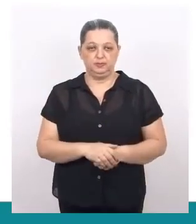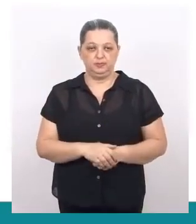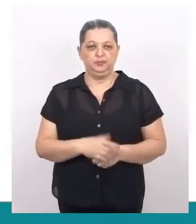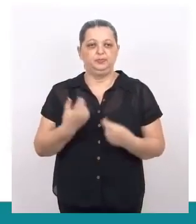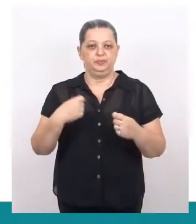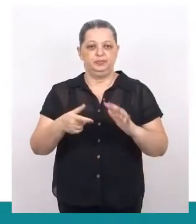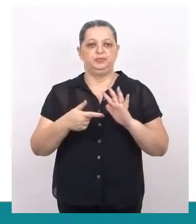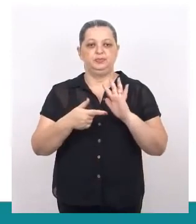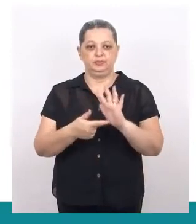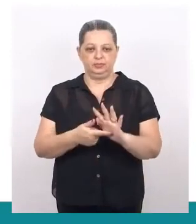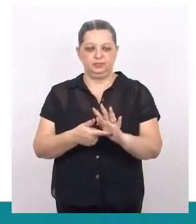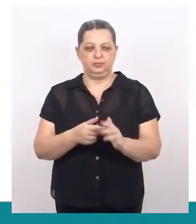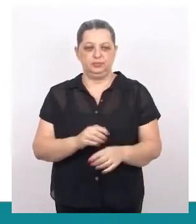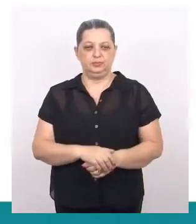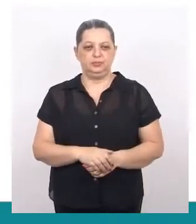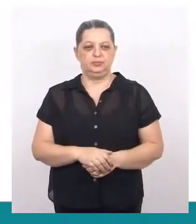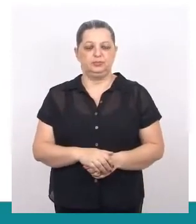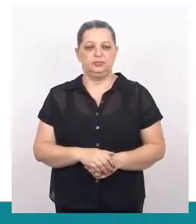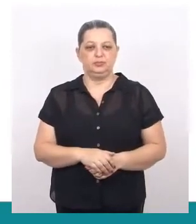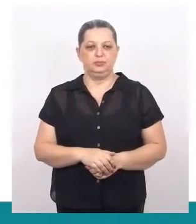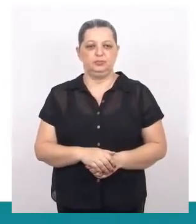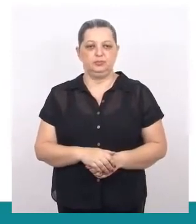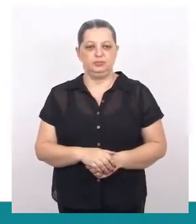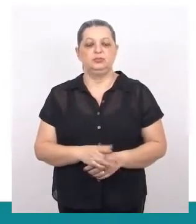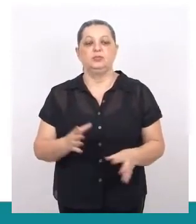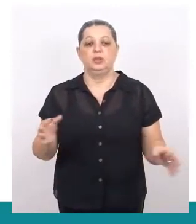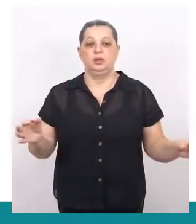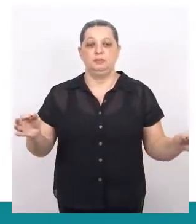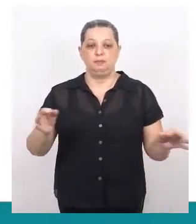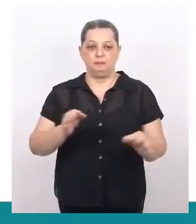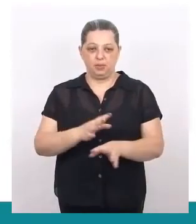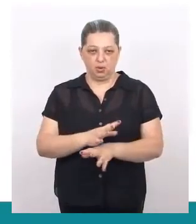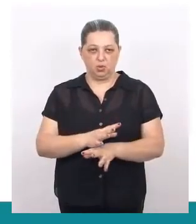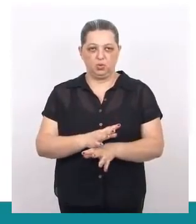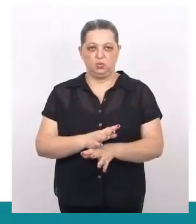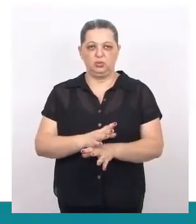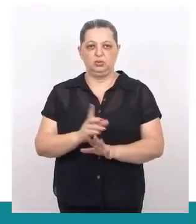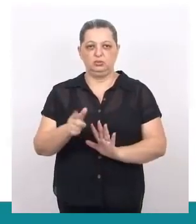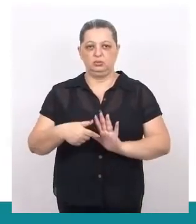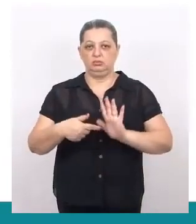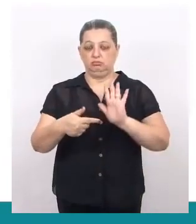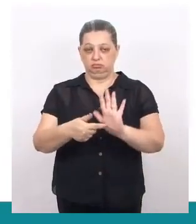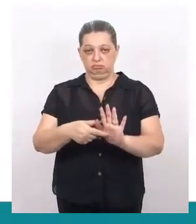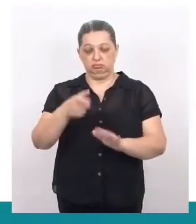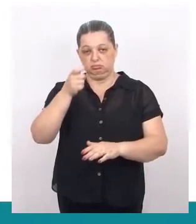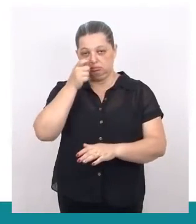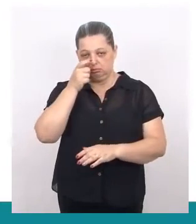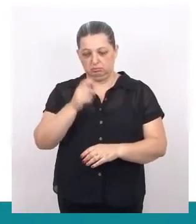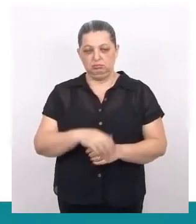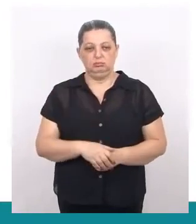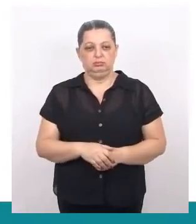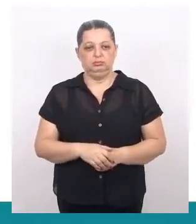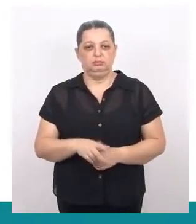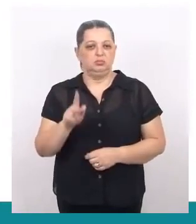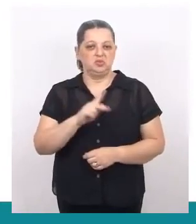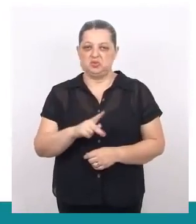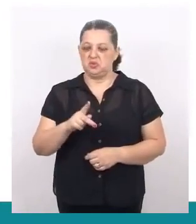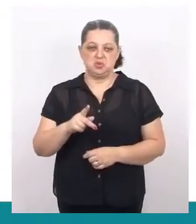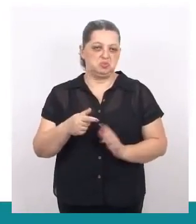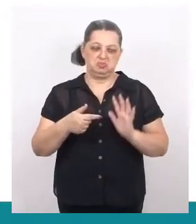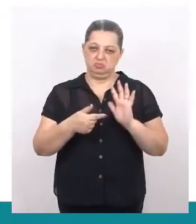manifestar interesse. A sede estará pronta para que eles manifestem o interesse. E aquele docente que não manifestar interesse